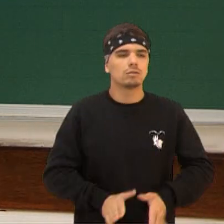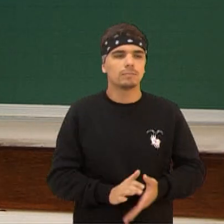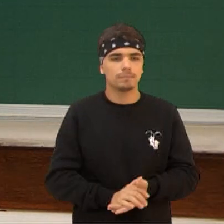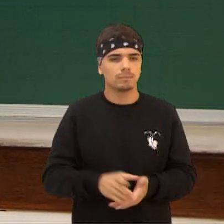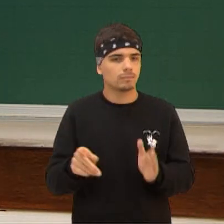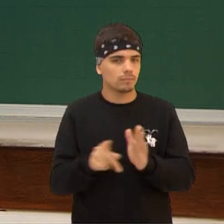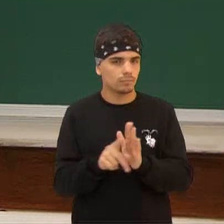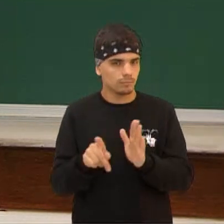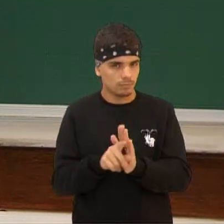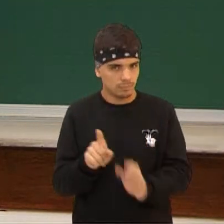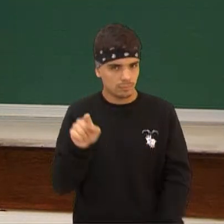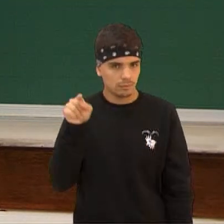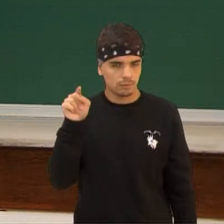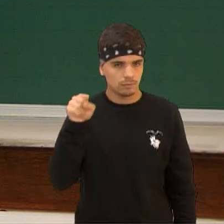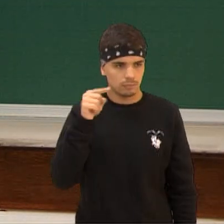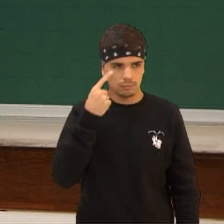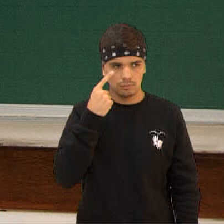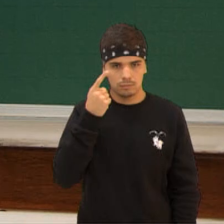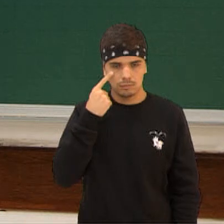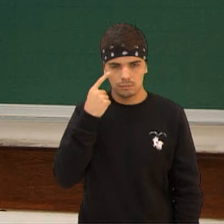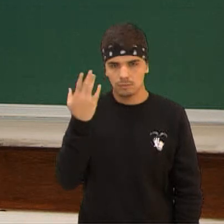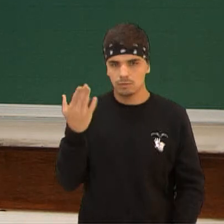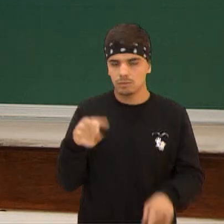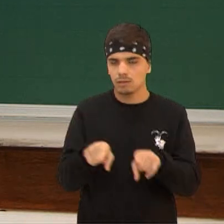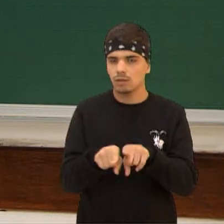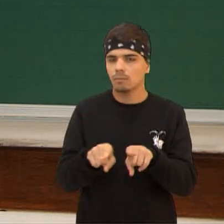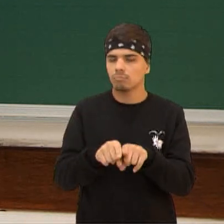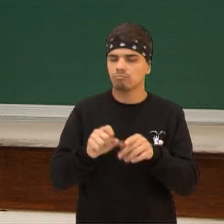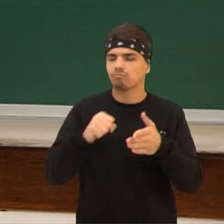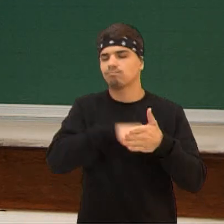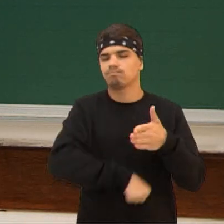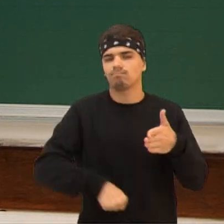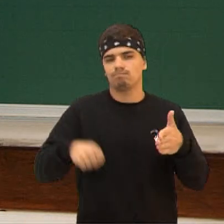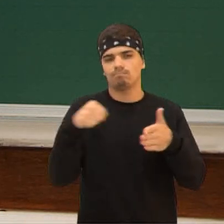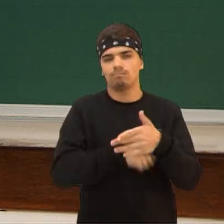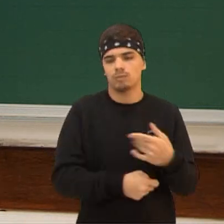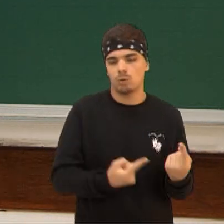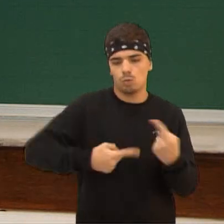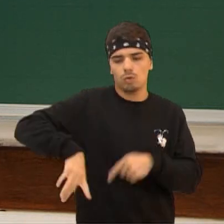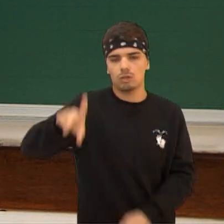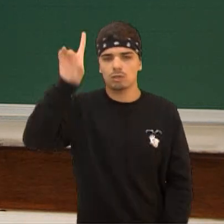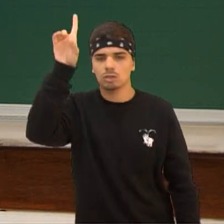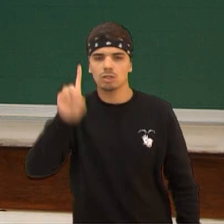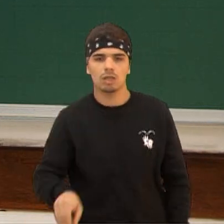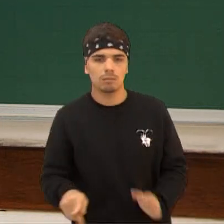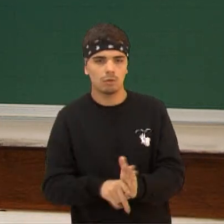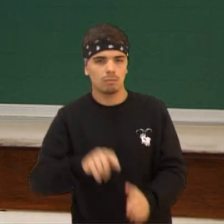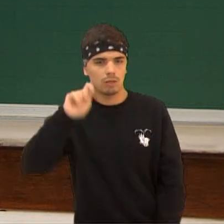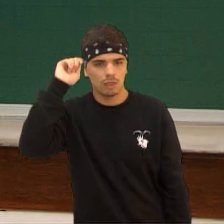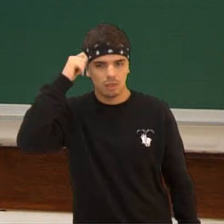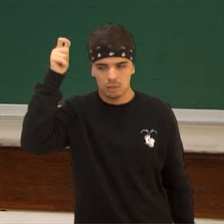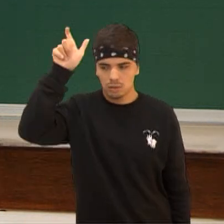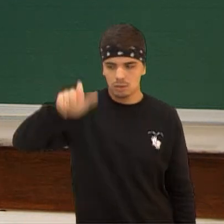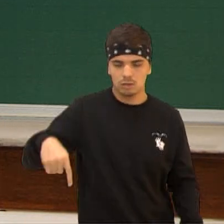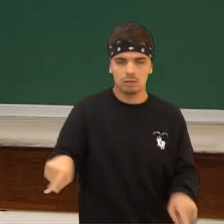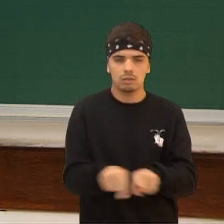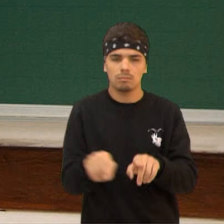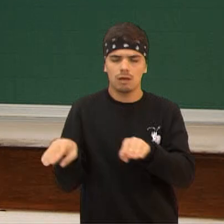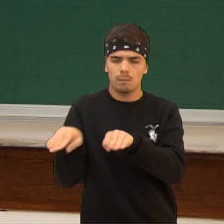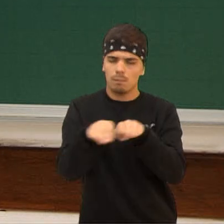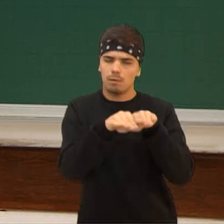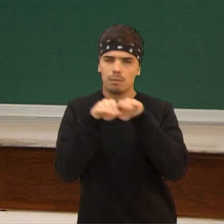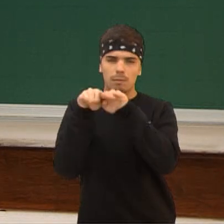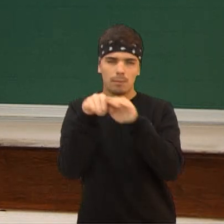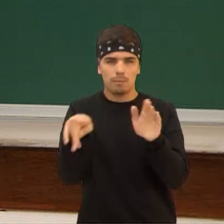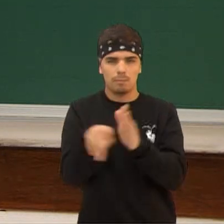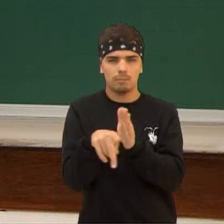Martin Luther King era um ativista que também ele lutou muito contra os direitos dos negros, contra a igualdade dos